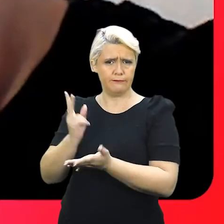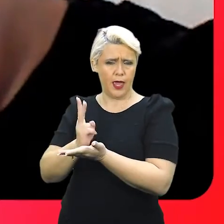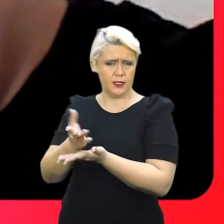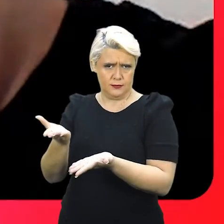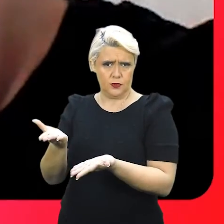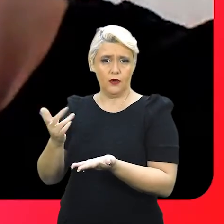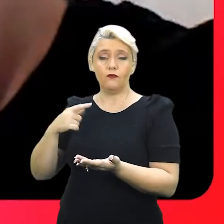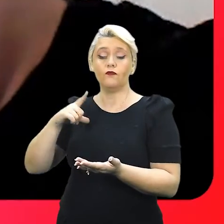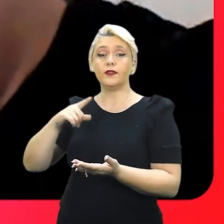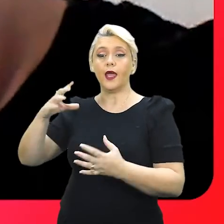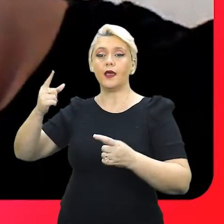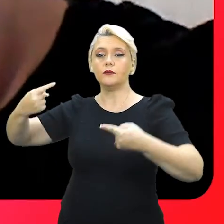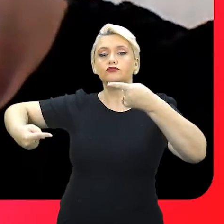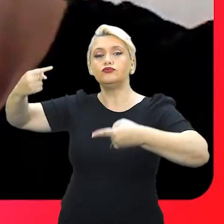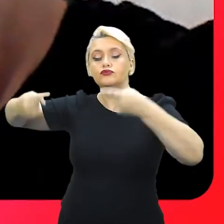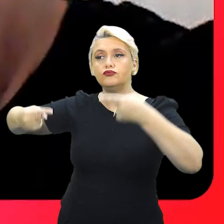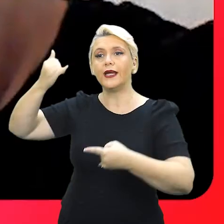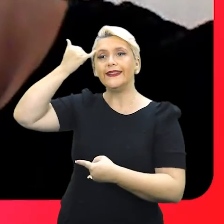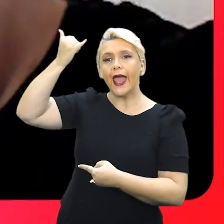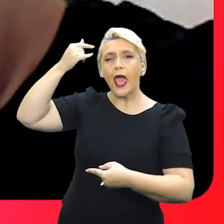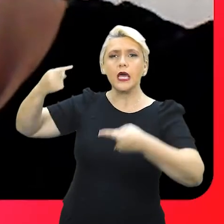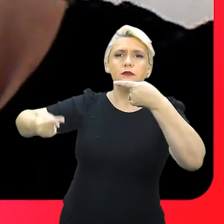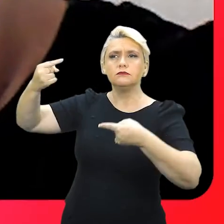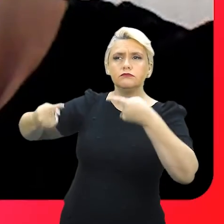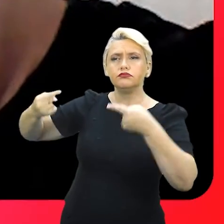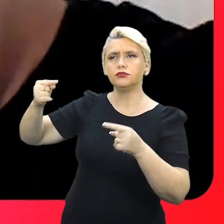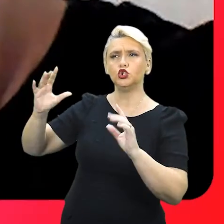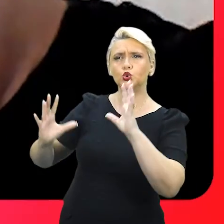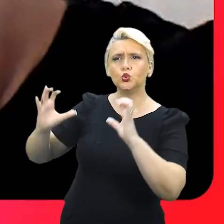tem confronto de ideias, de